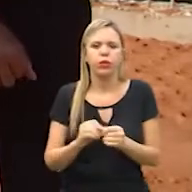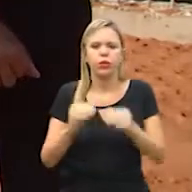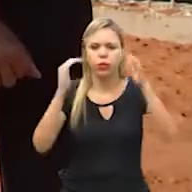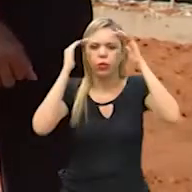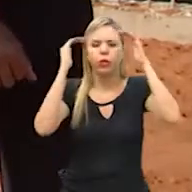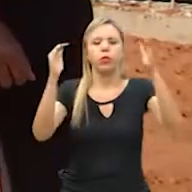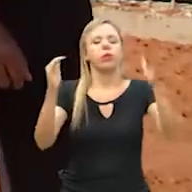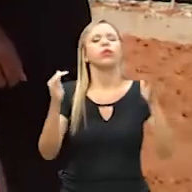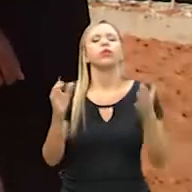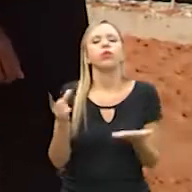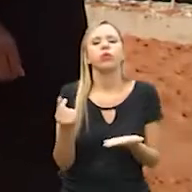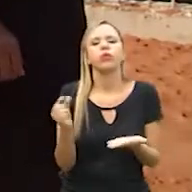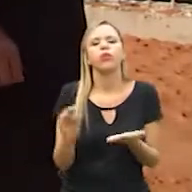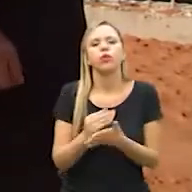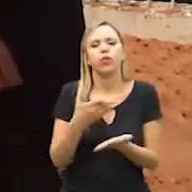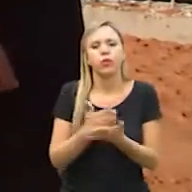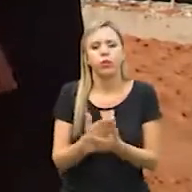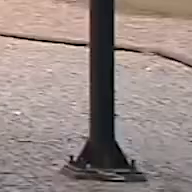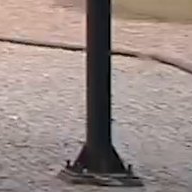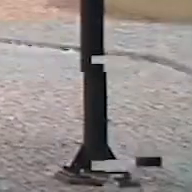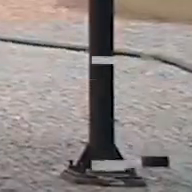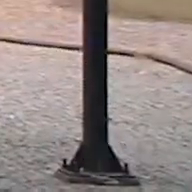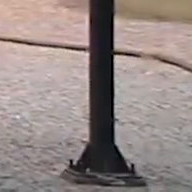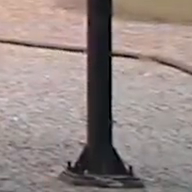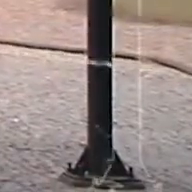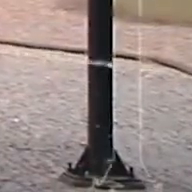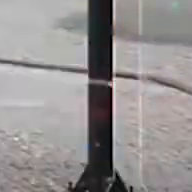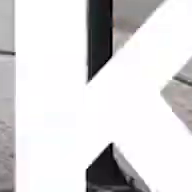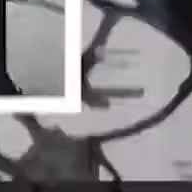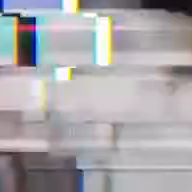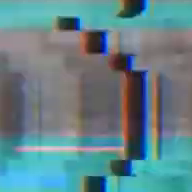que ele seja cumprido com o orçamento que foi aprovado.